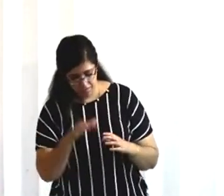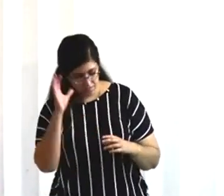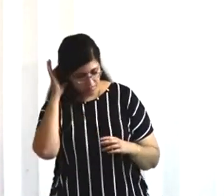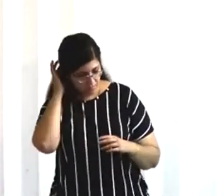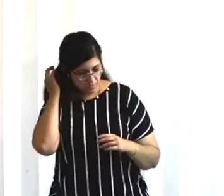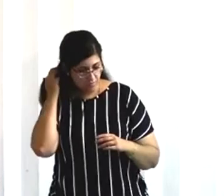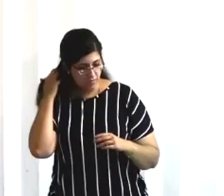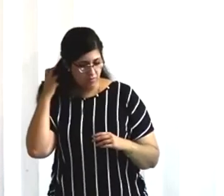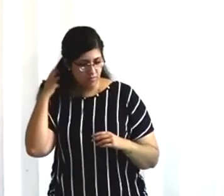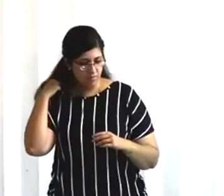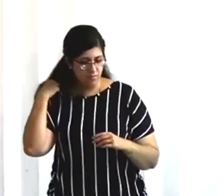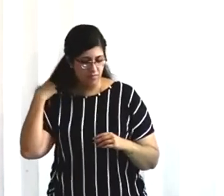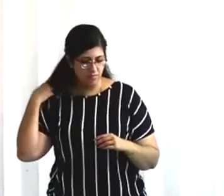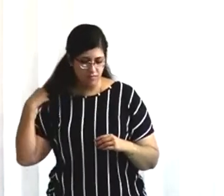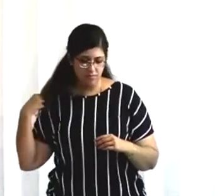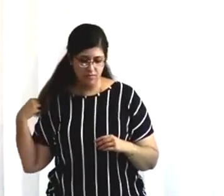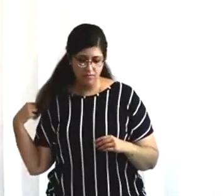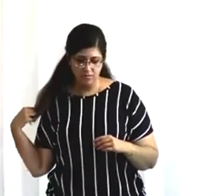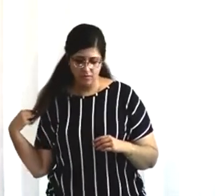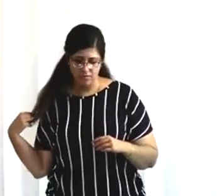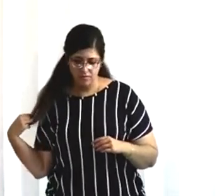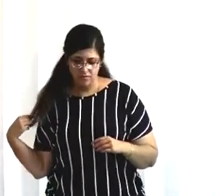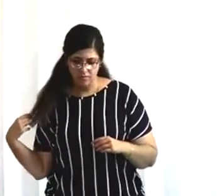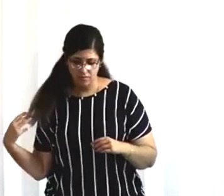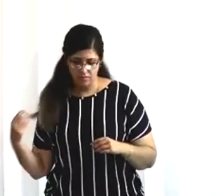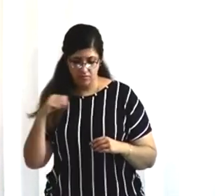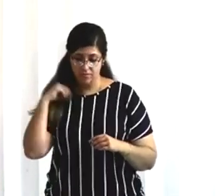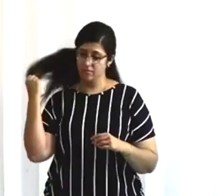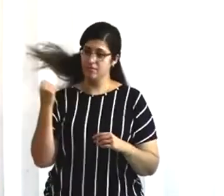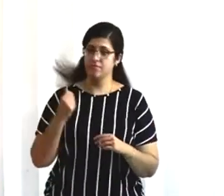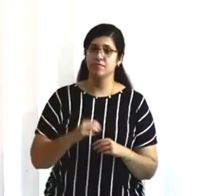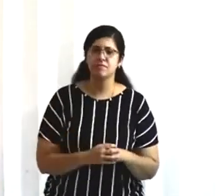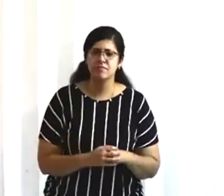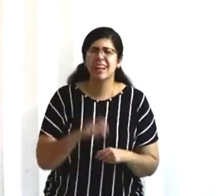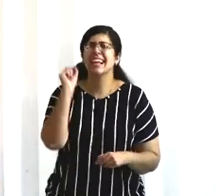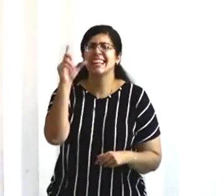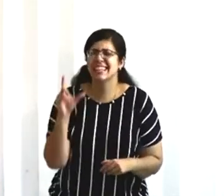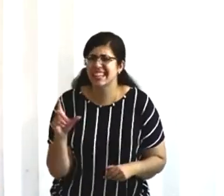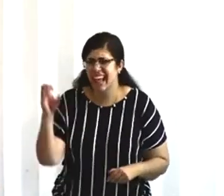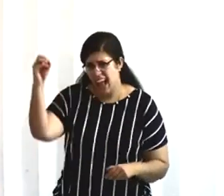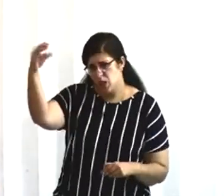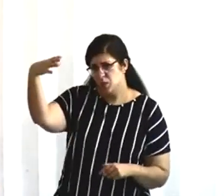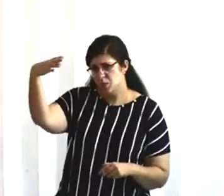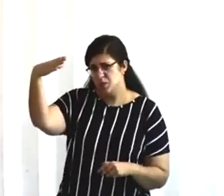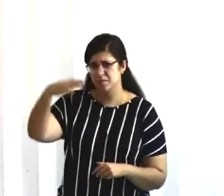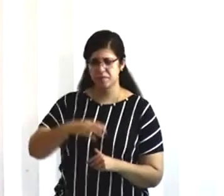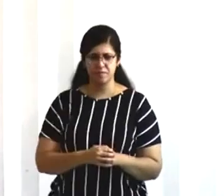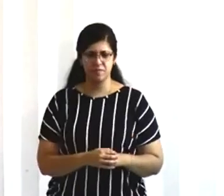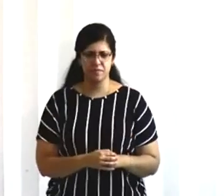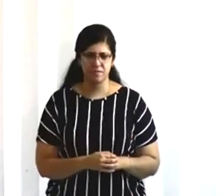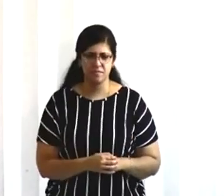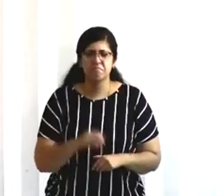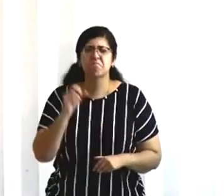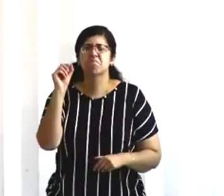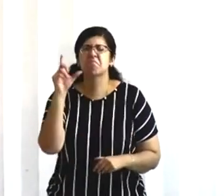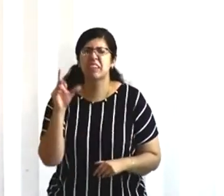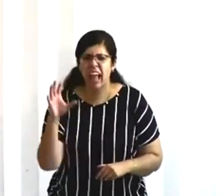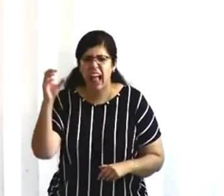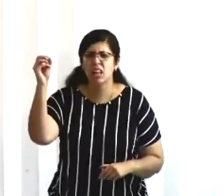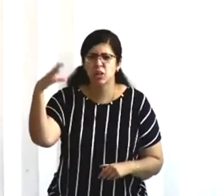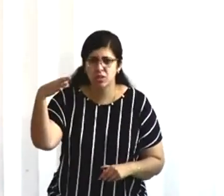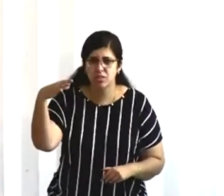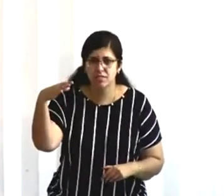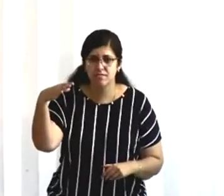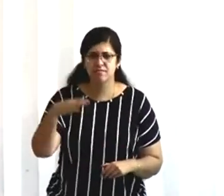trazer a luz. Quem é a luz? Quem é a luz? Nós já ouvimos e sabemos que essa